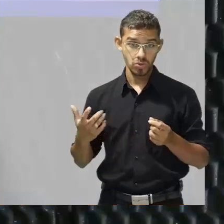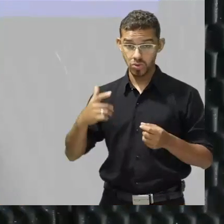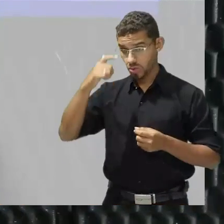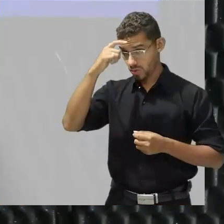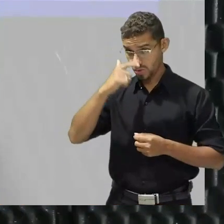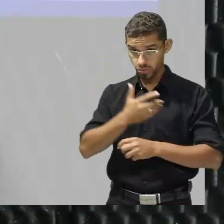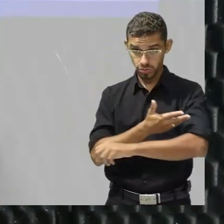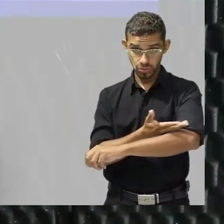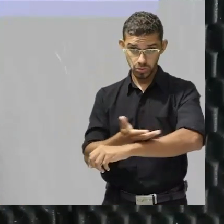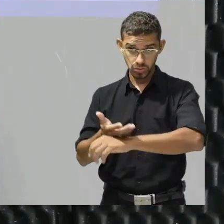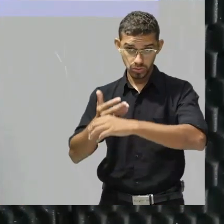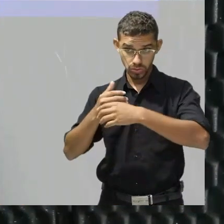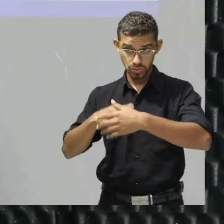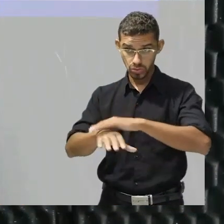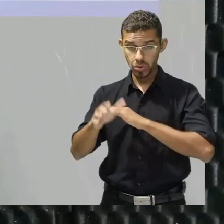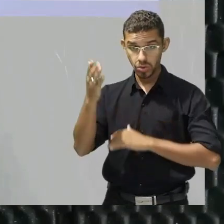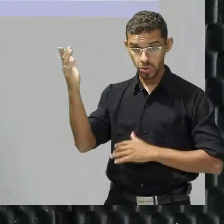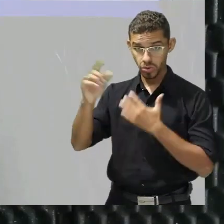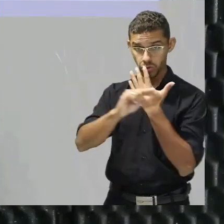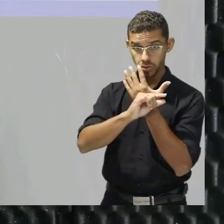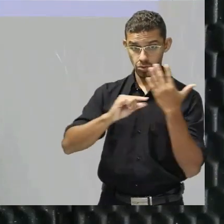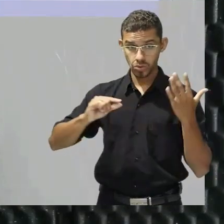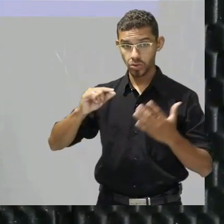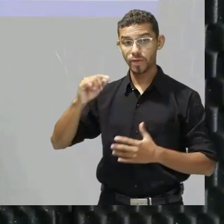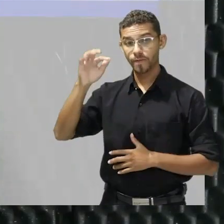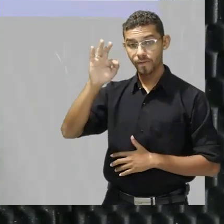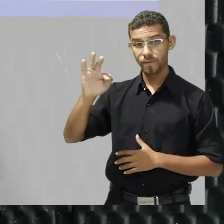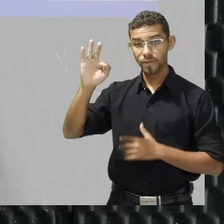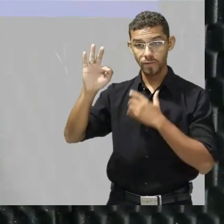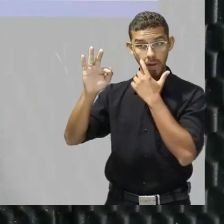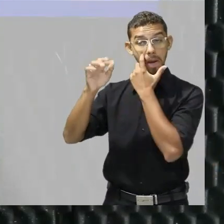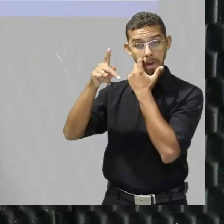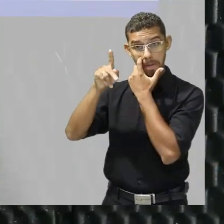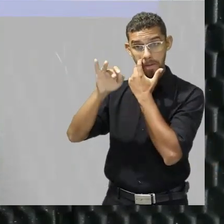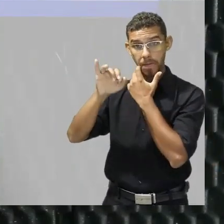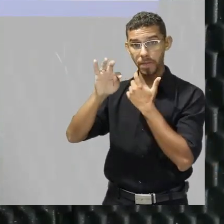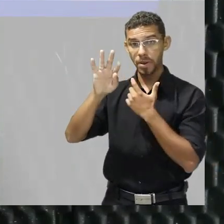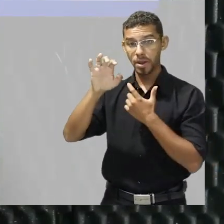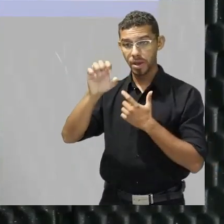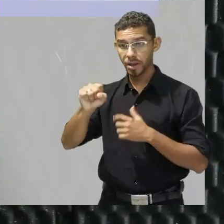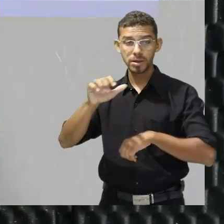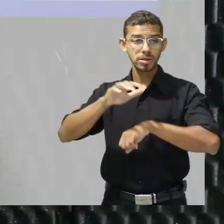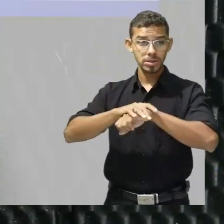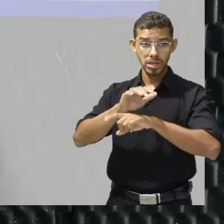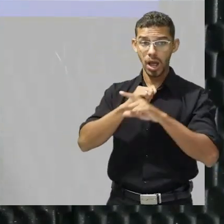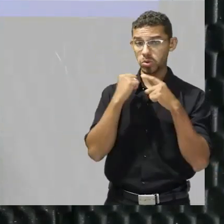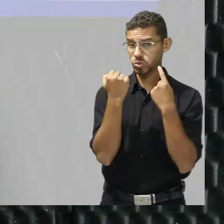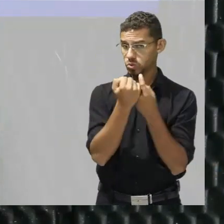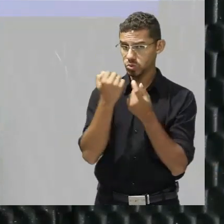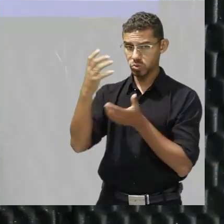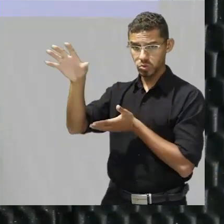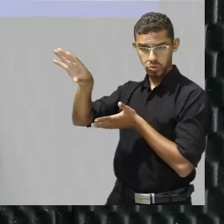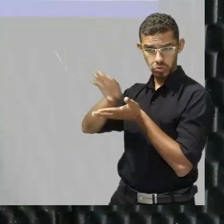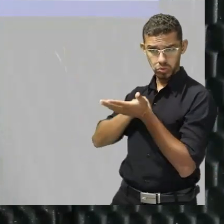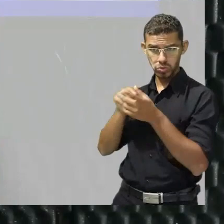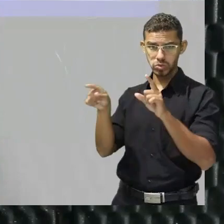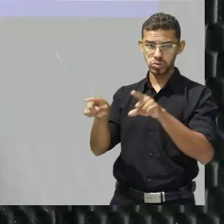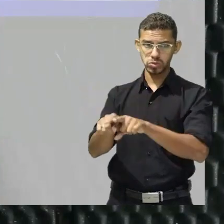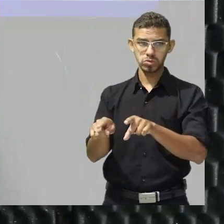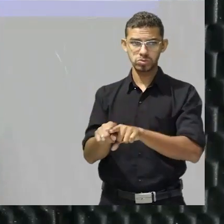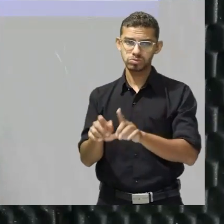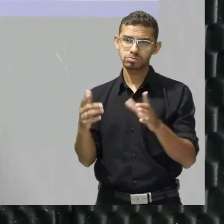elaborada pelo sociólogo francês Pierre bourdier a sociedade possui padrões que são impostos naturalizados e